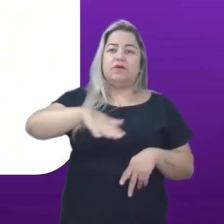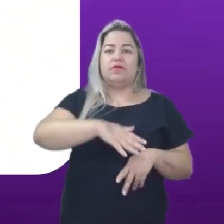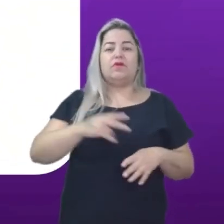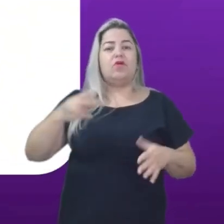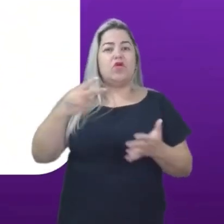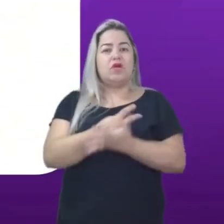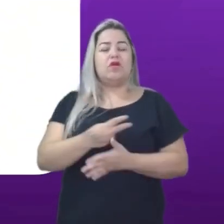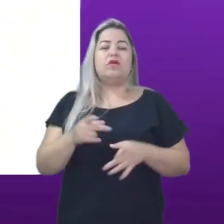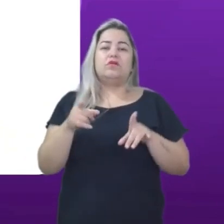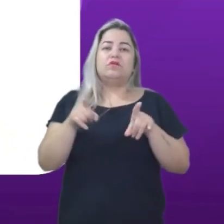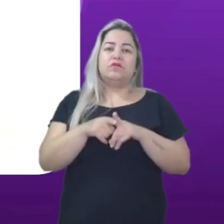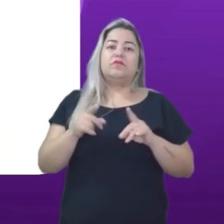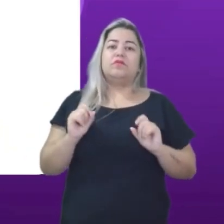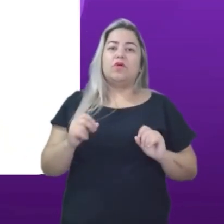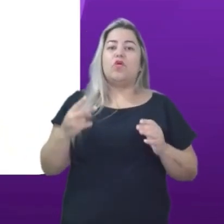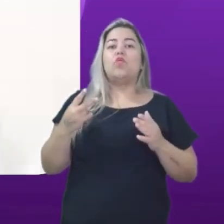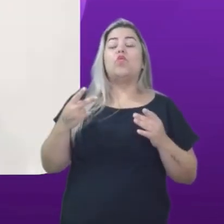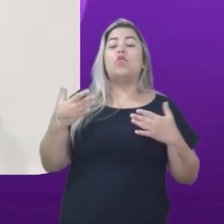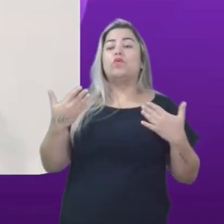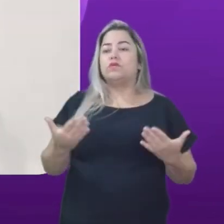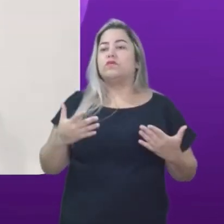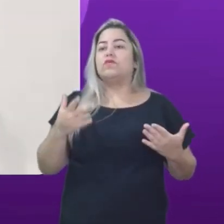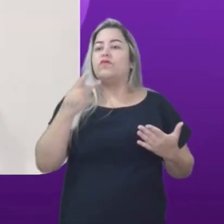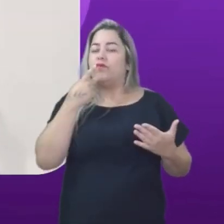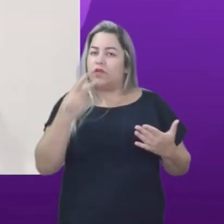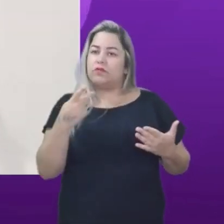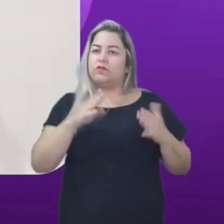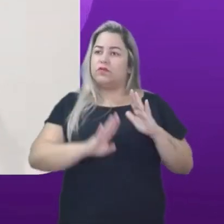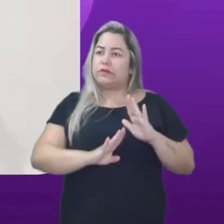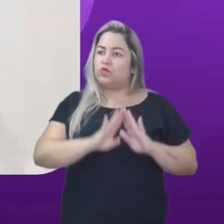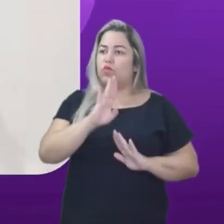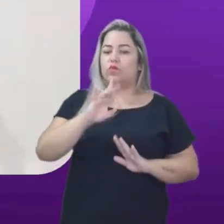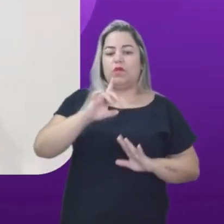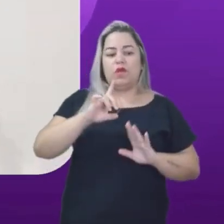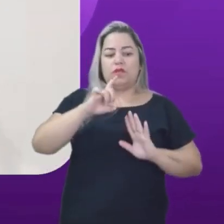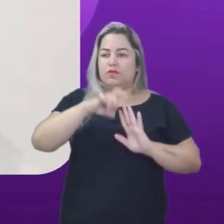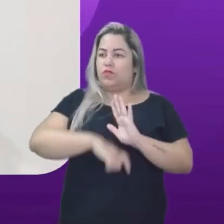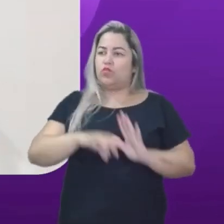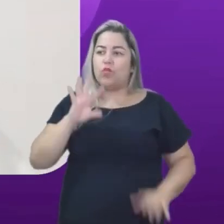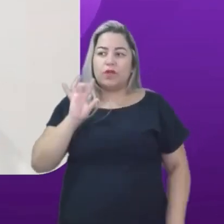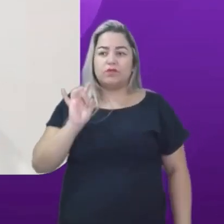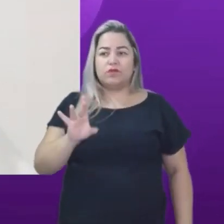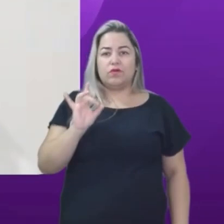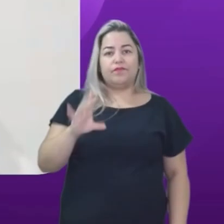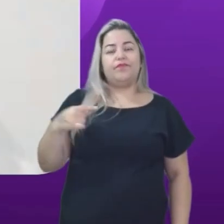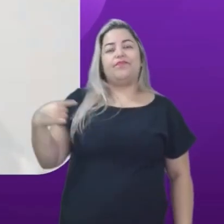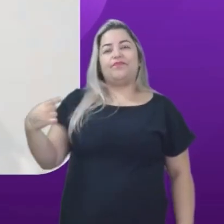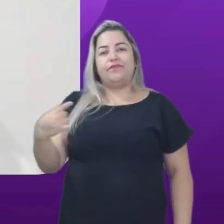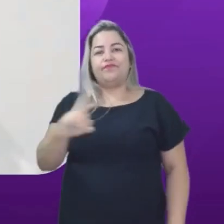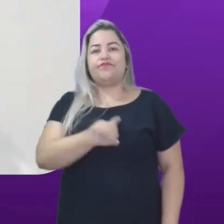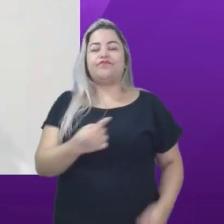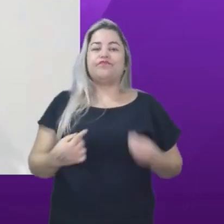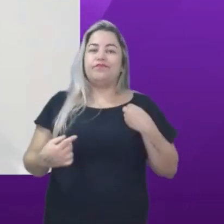situações e por perrengues como esse. Por isso, quando falamos de aumento da tarifa, não é só a gente estar